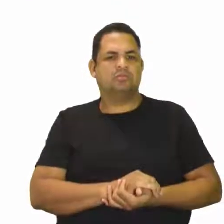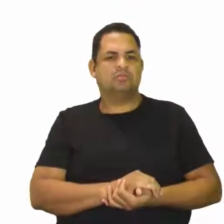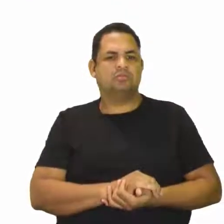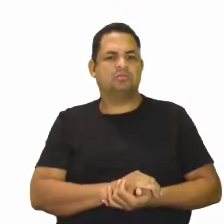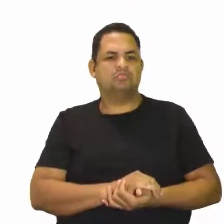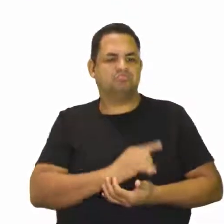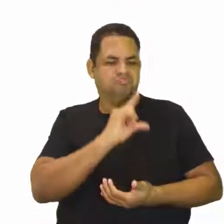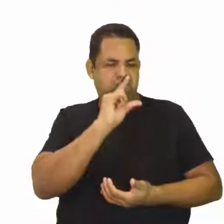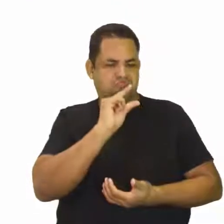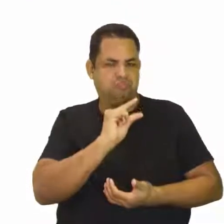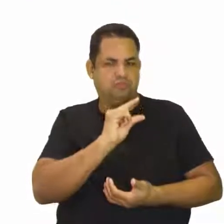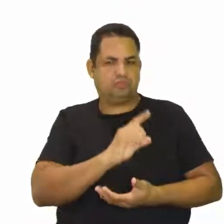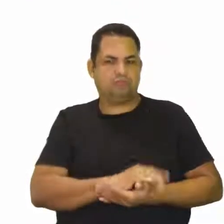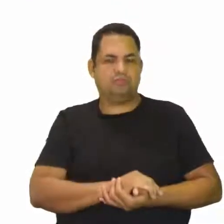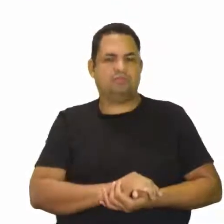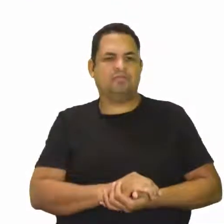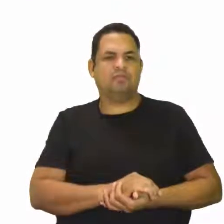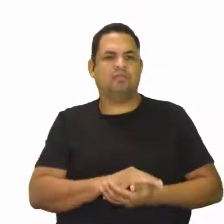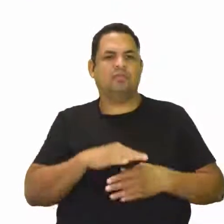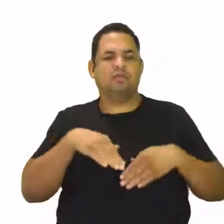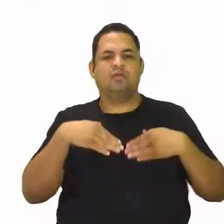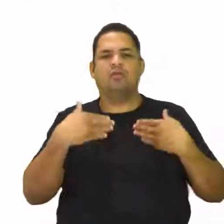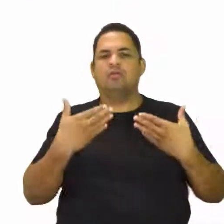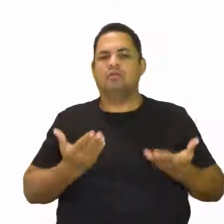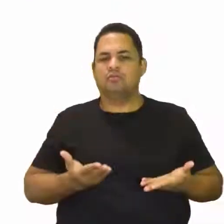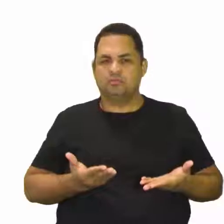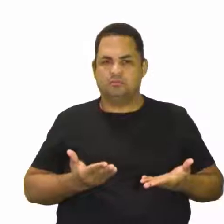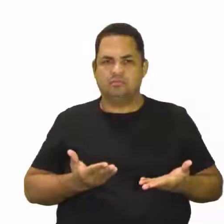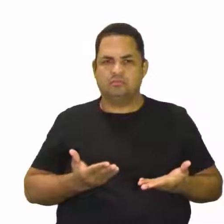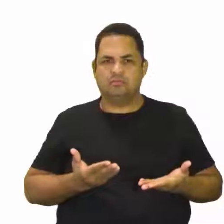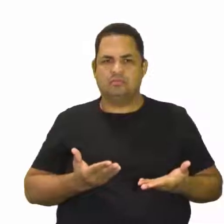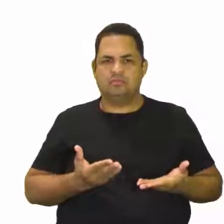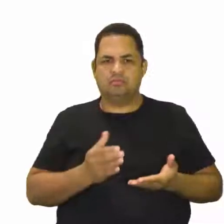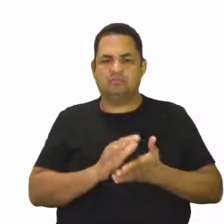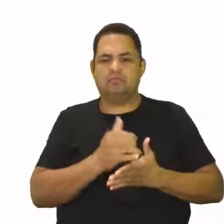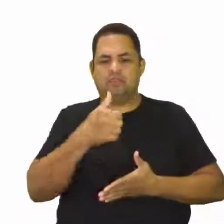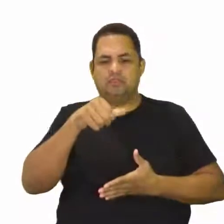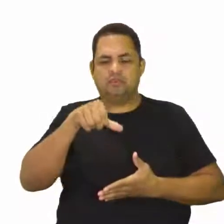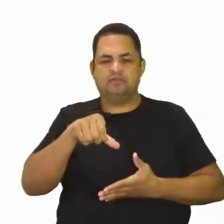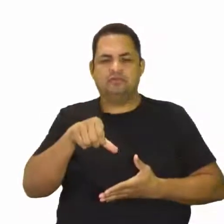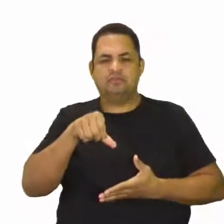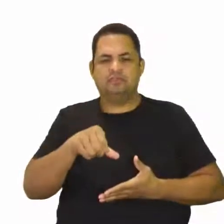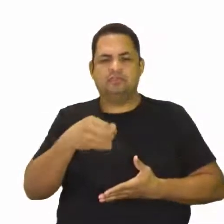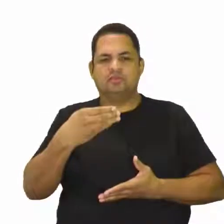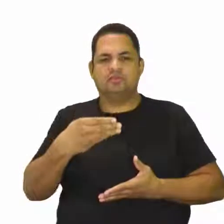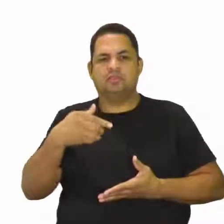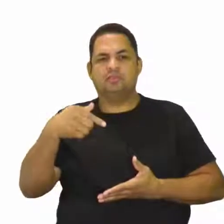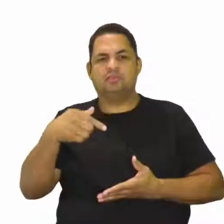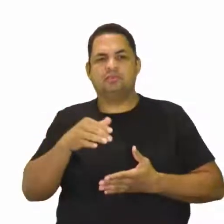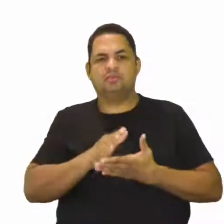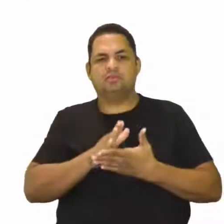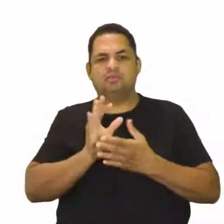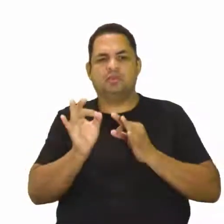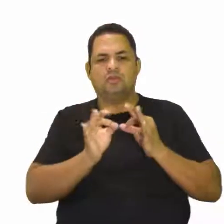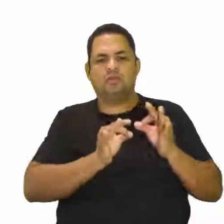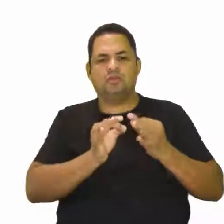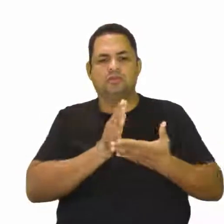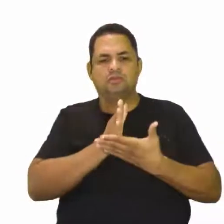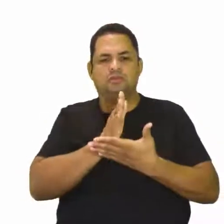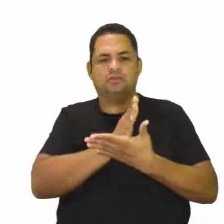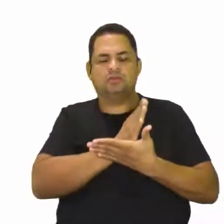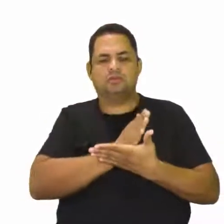Bem pequeno. Quando chegou em 1947, que tem um plano de partilha, que nós vamos